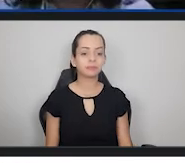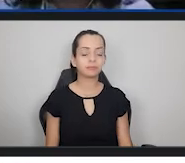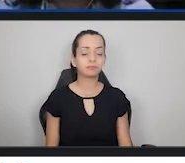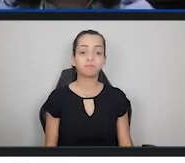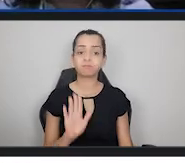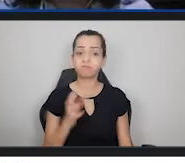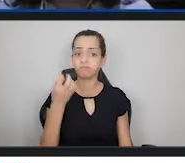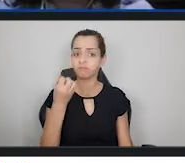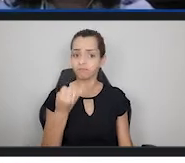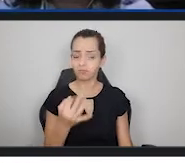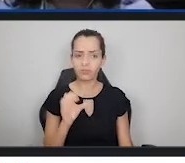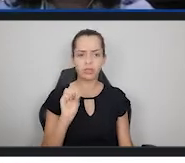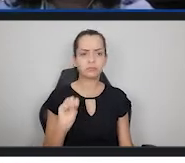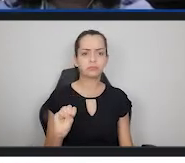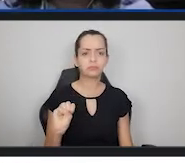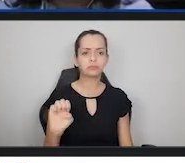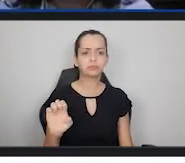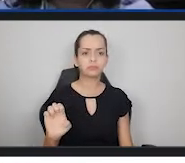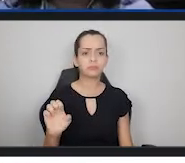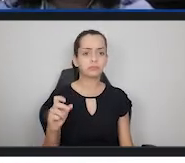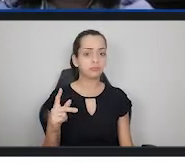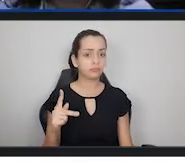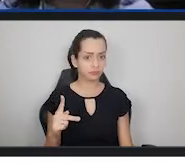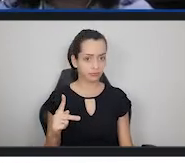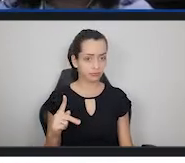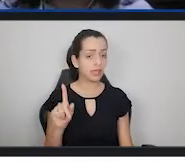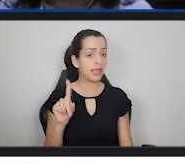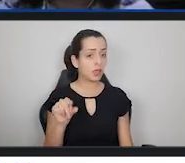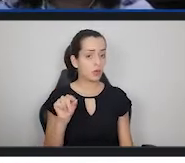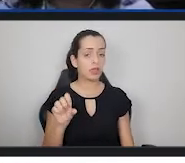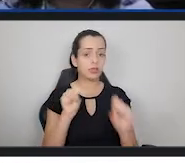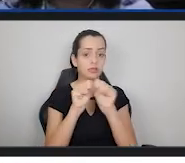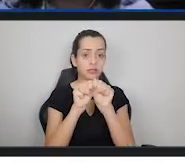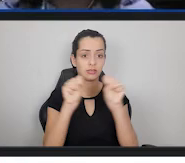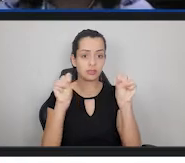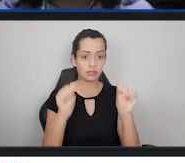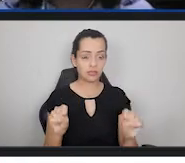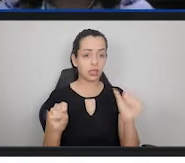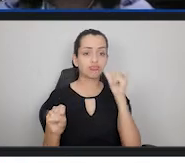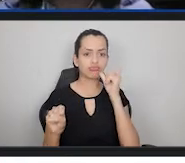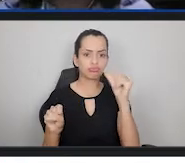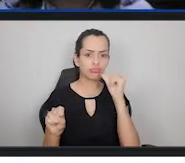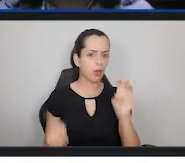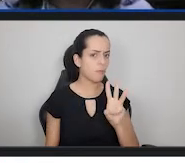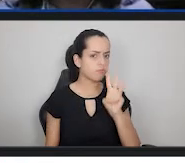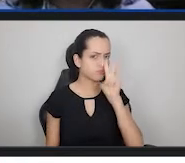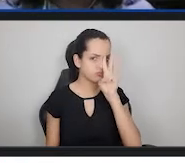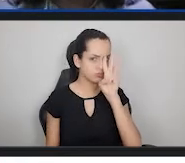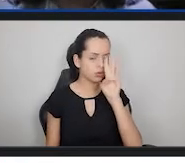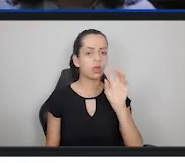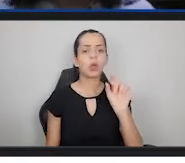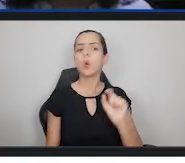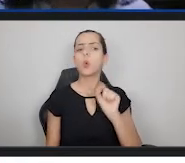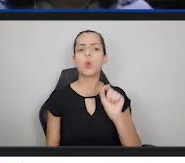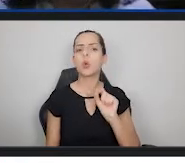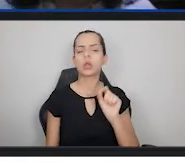O objetivo do CEP, do Sistema Elétrico de Potência como um todo,